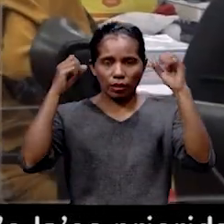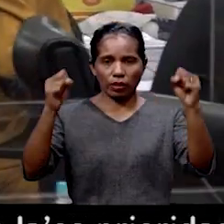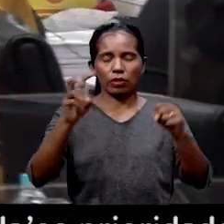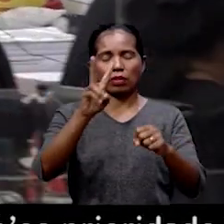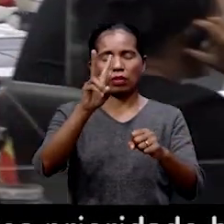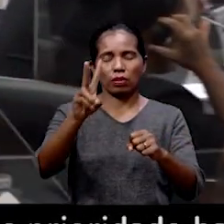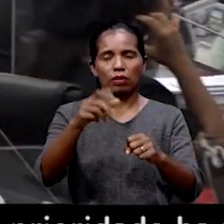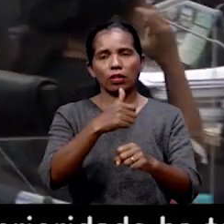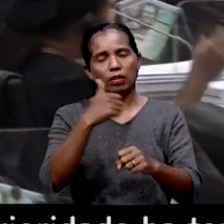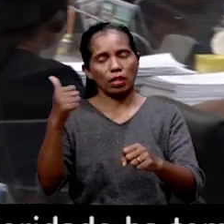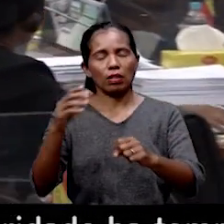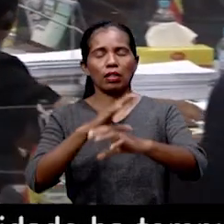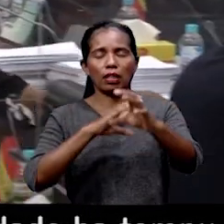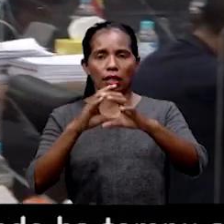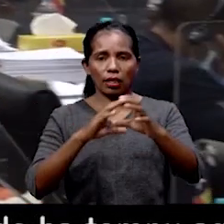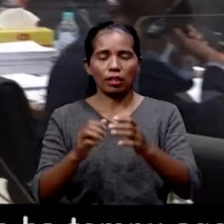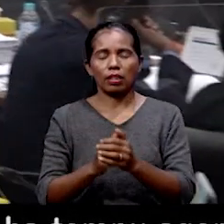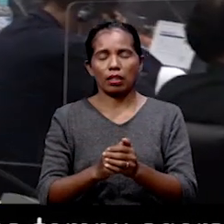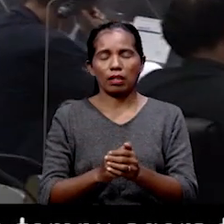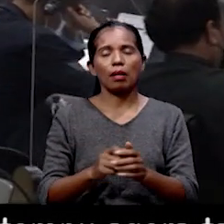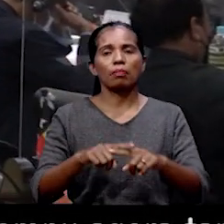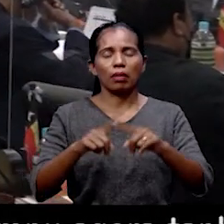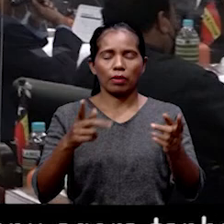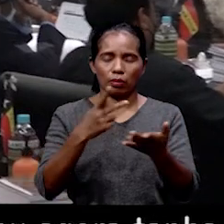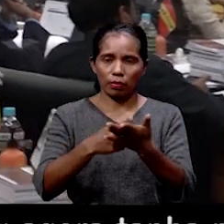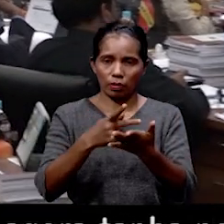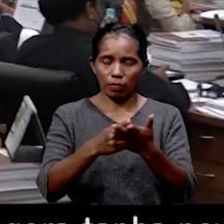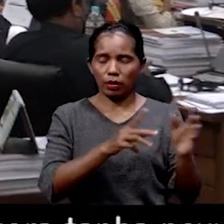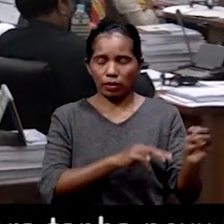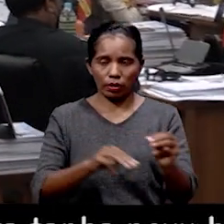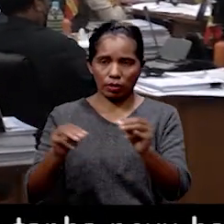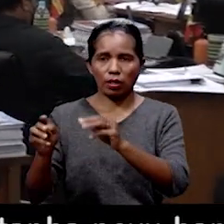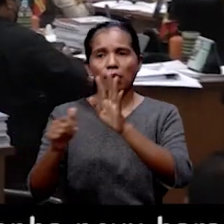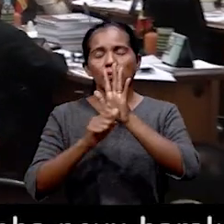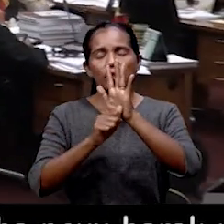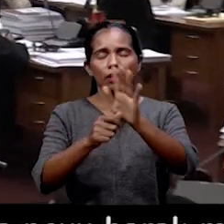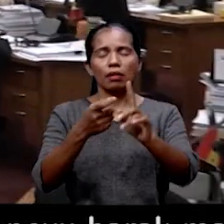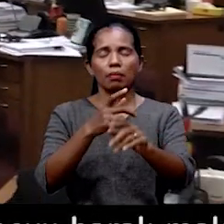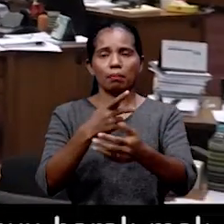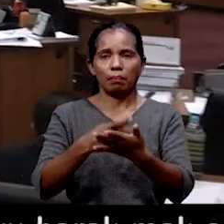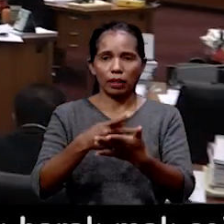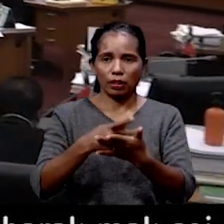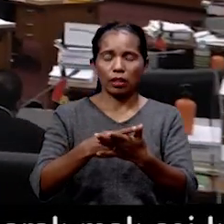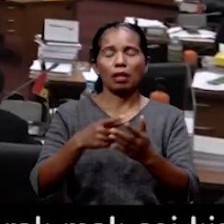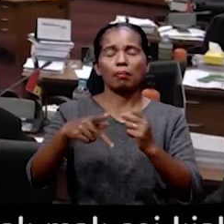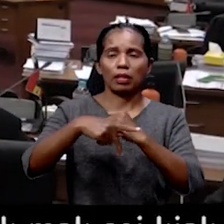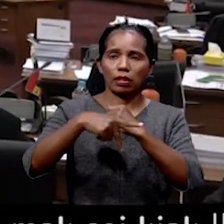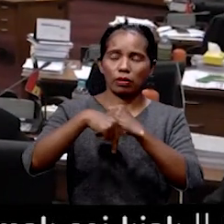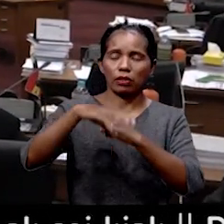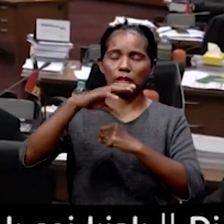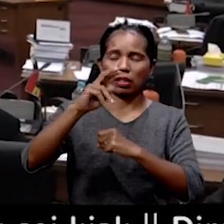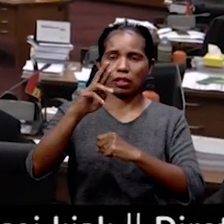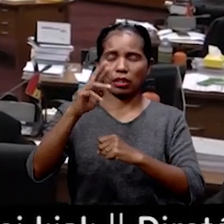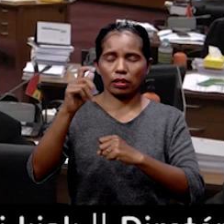no selo careta operacional, Mebe proposta alteração nebe apresenta husi bancada CNRT, hodi hasai